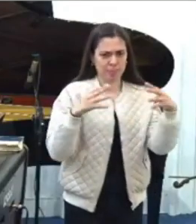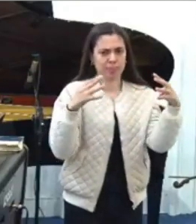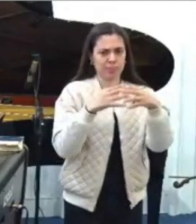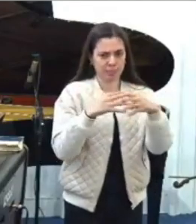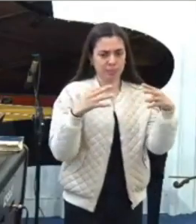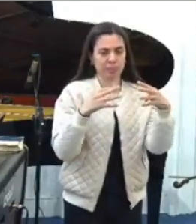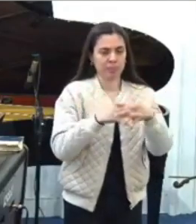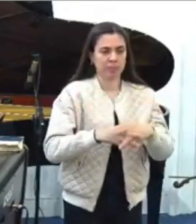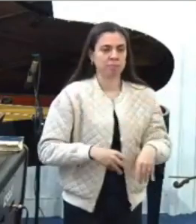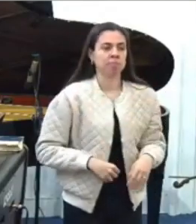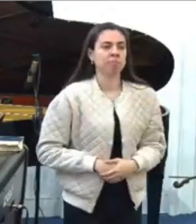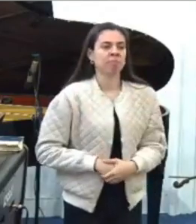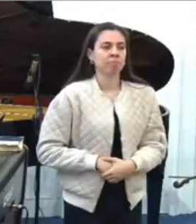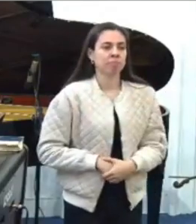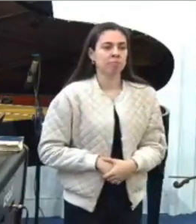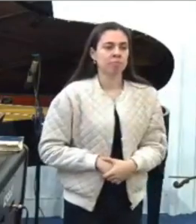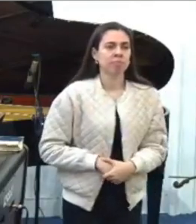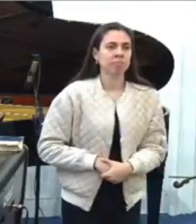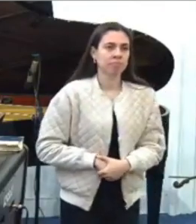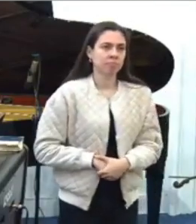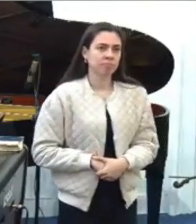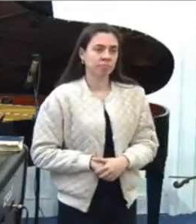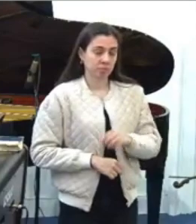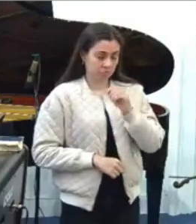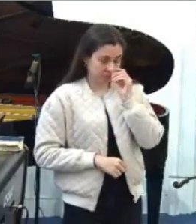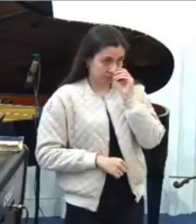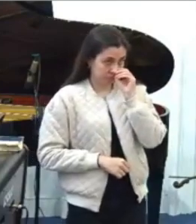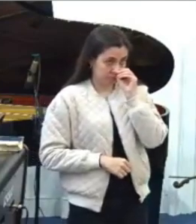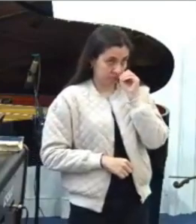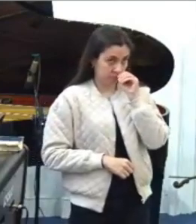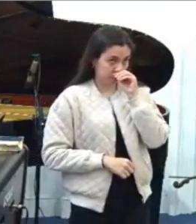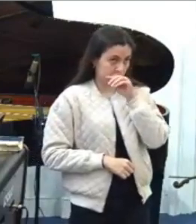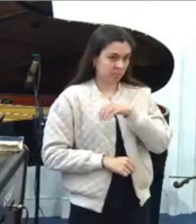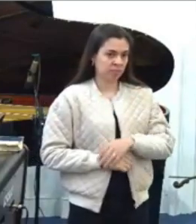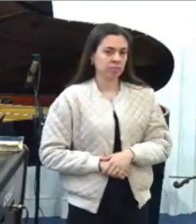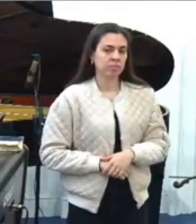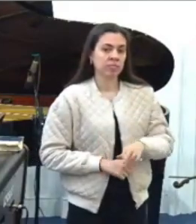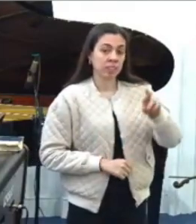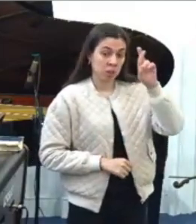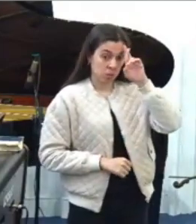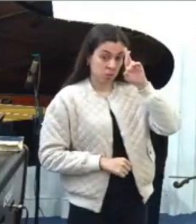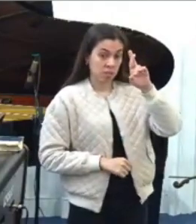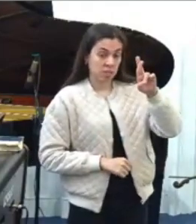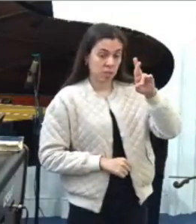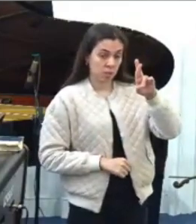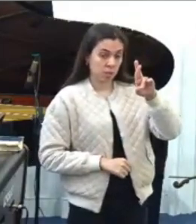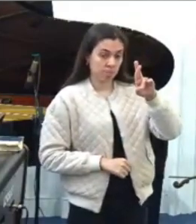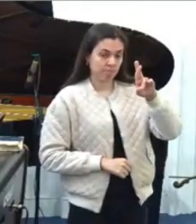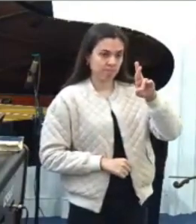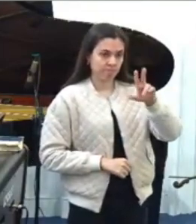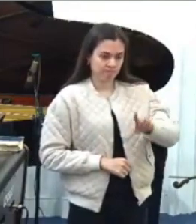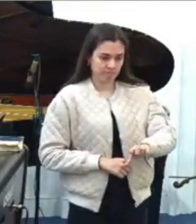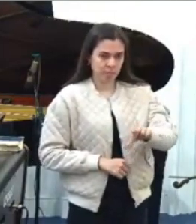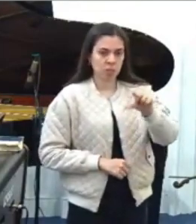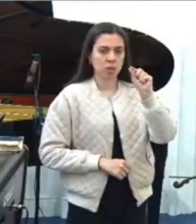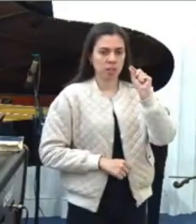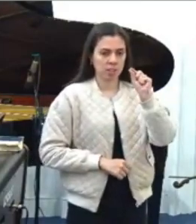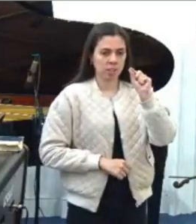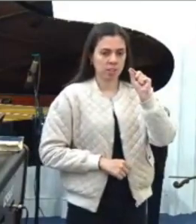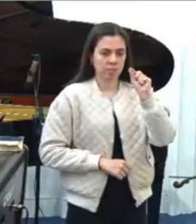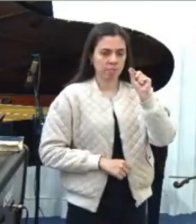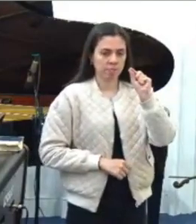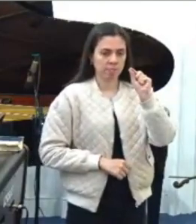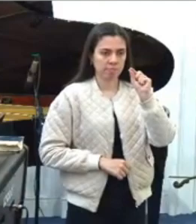deste conflito, dentro deste cenário de oposição, então o Senhor levantaria o descendente e